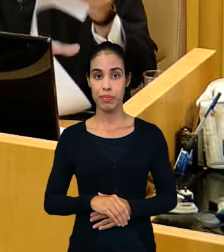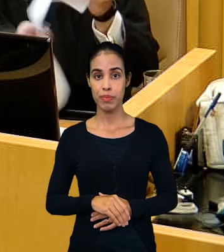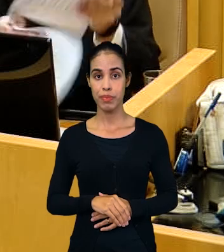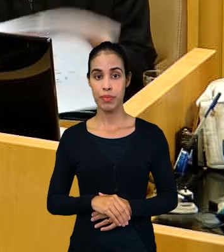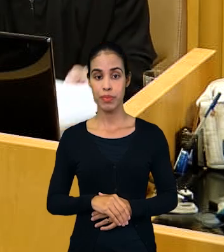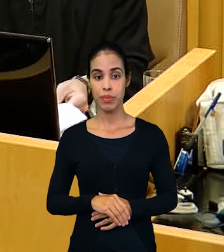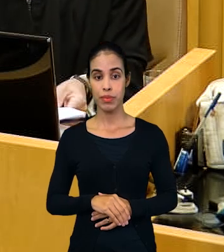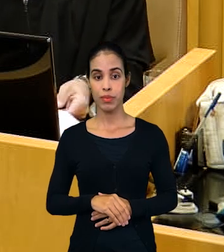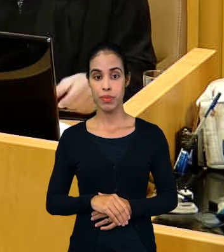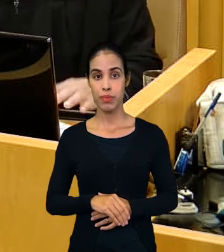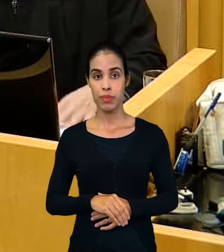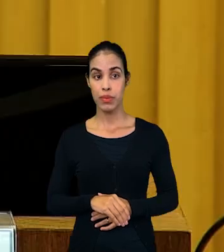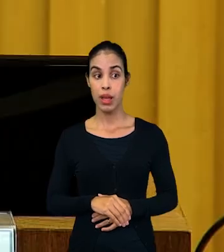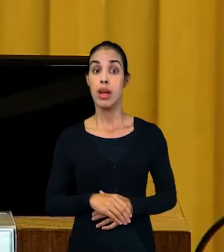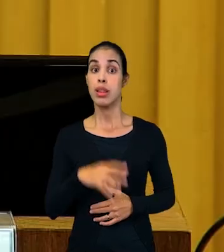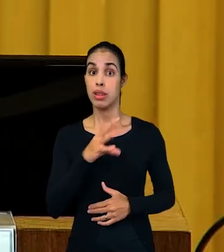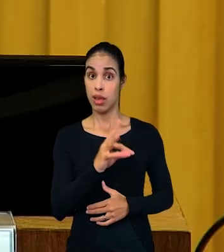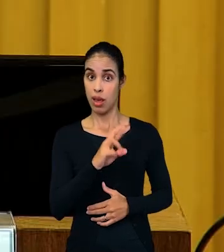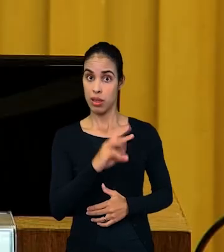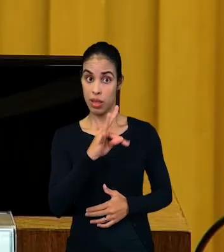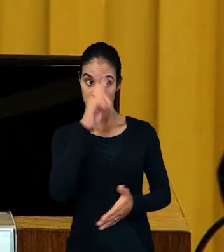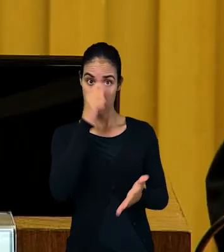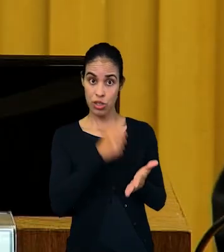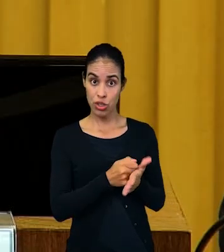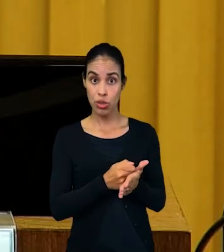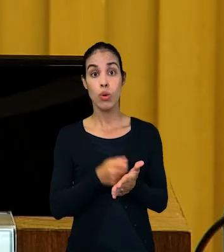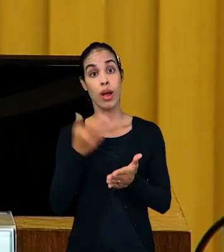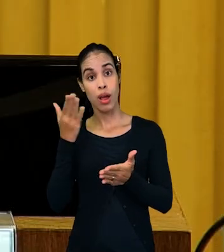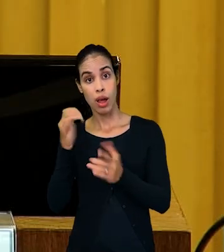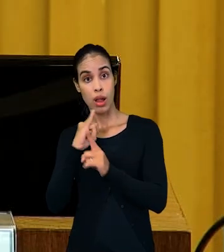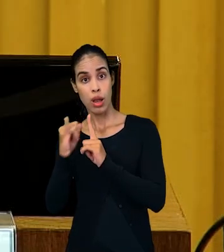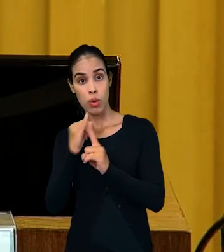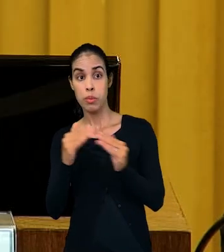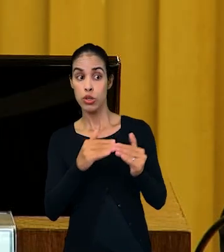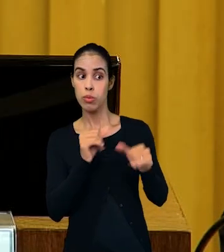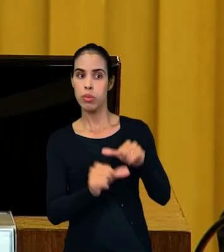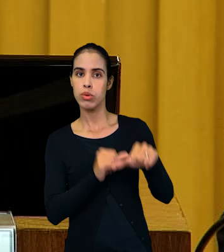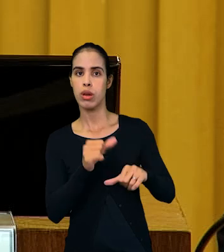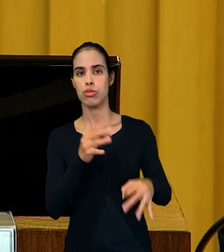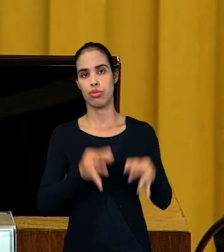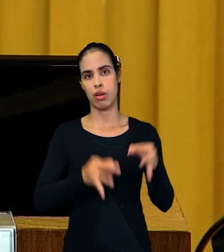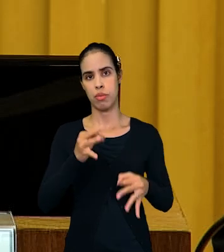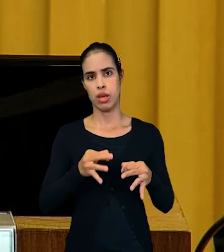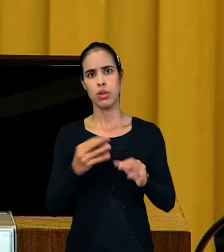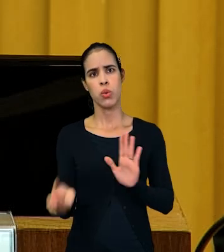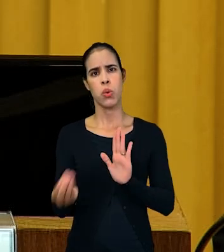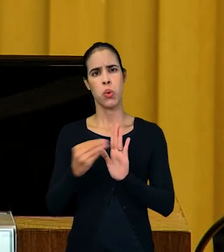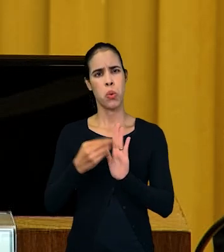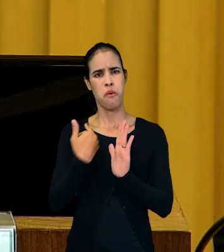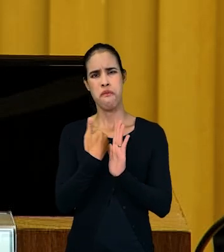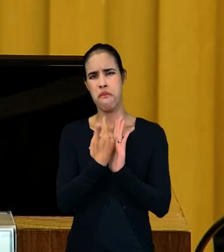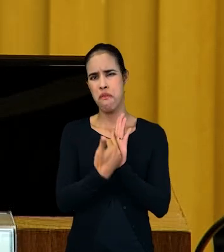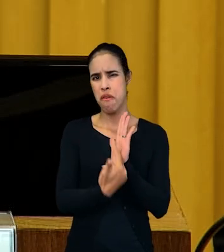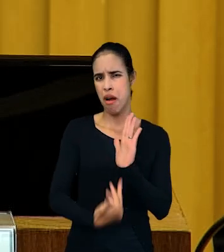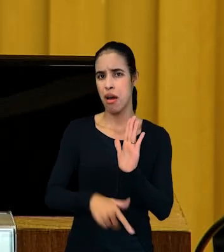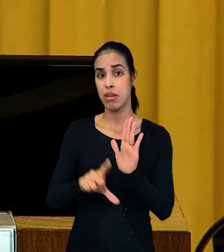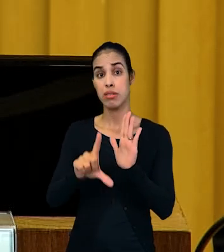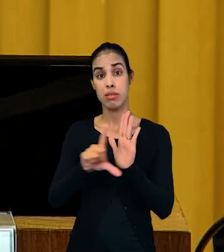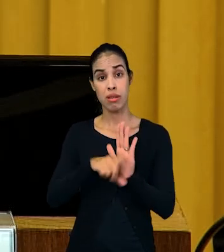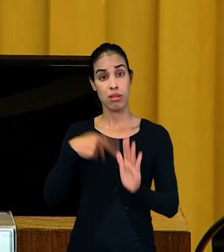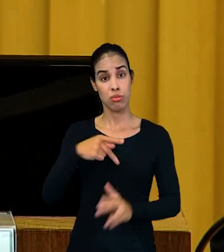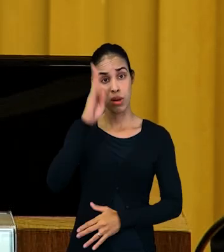Malman. Ao votar pela reforma da decisão regional, a ministra citou diversas normas nacionais